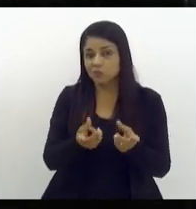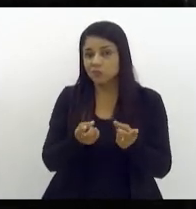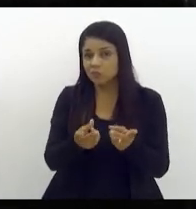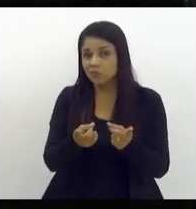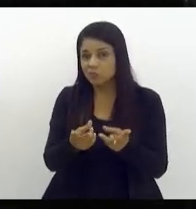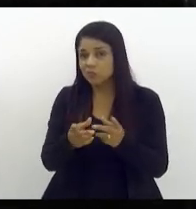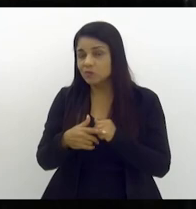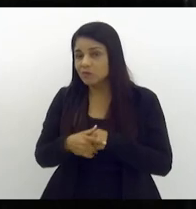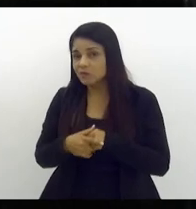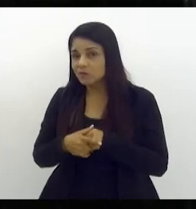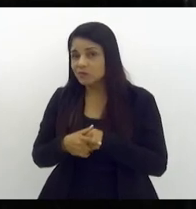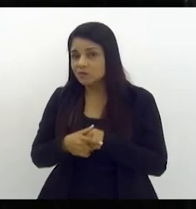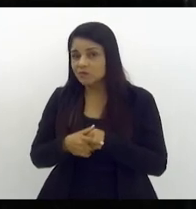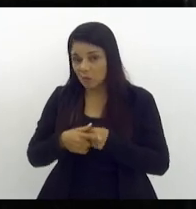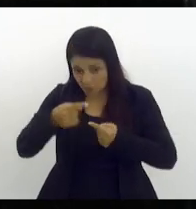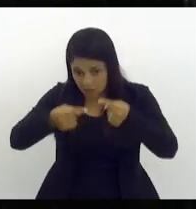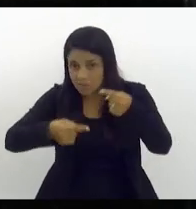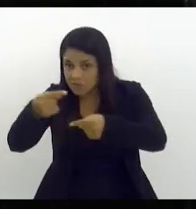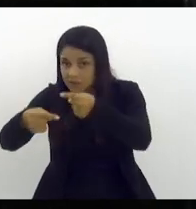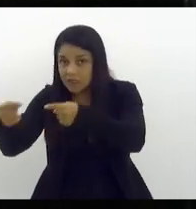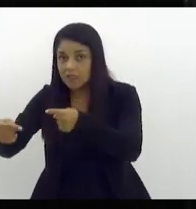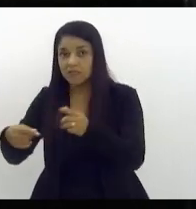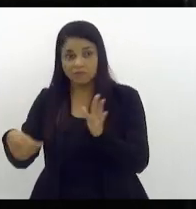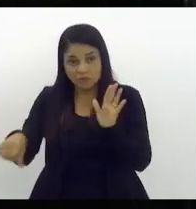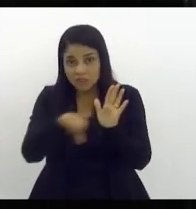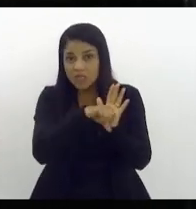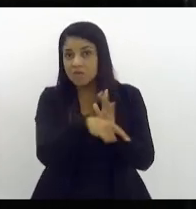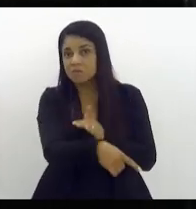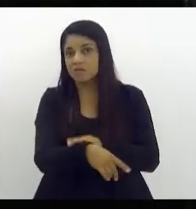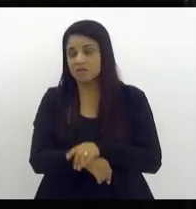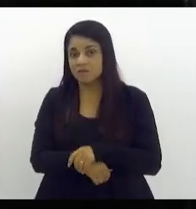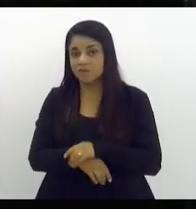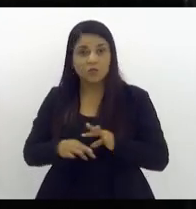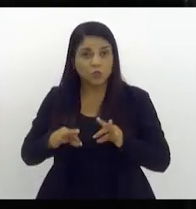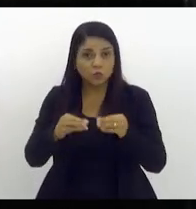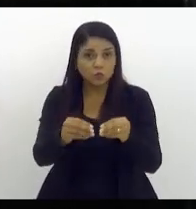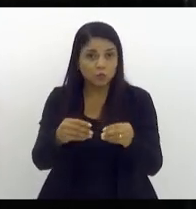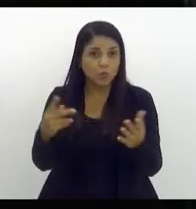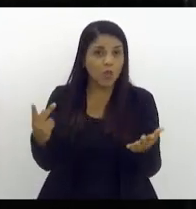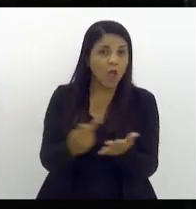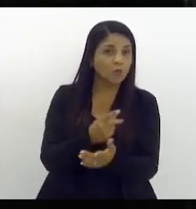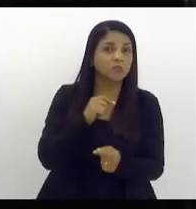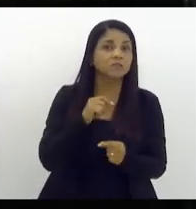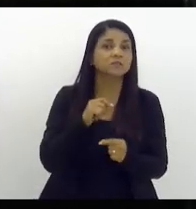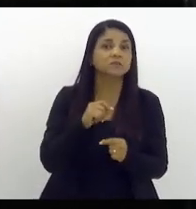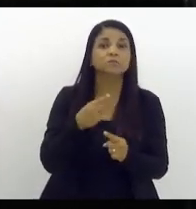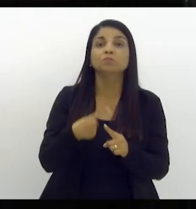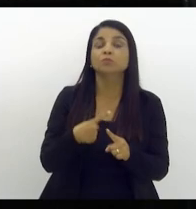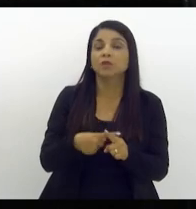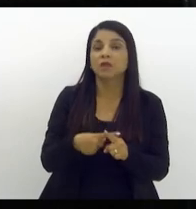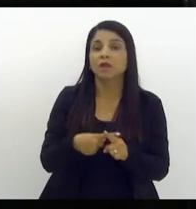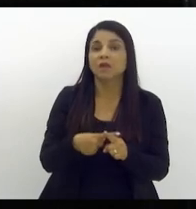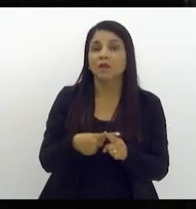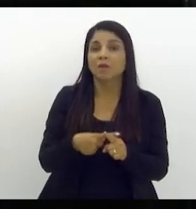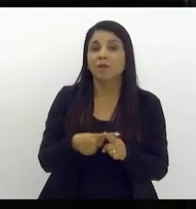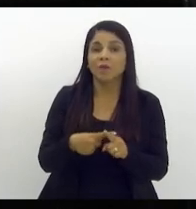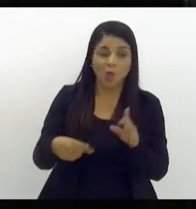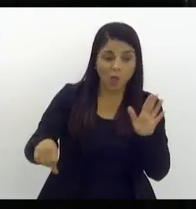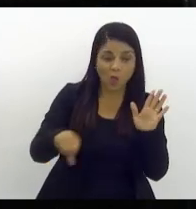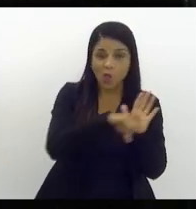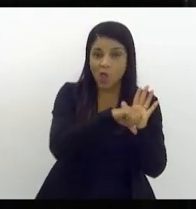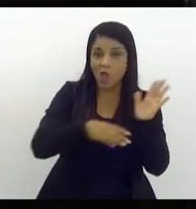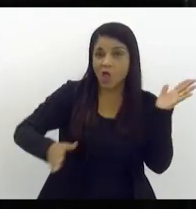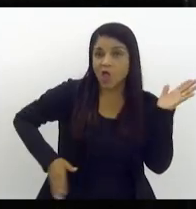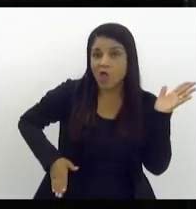debater a questão do traficante, porque tudo que acontece, acontece por causa do traficante. Se não tivesse